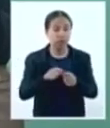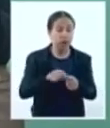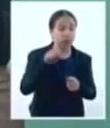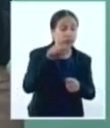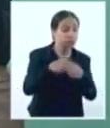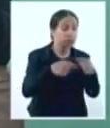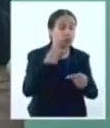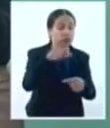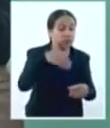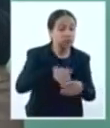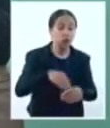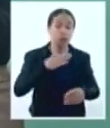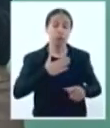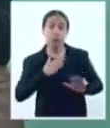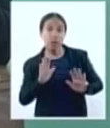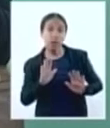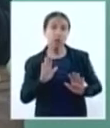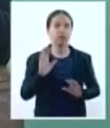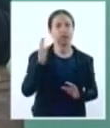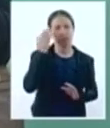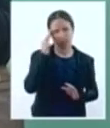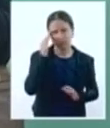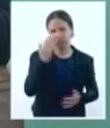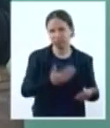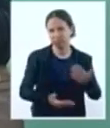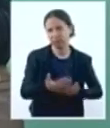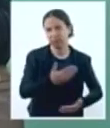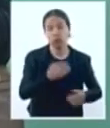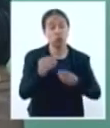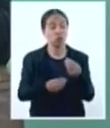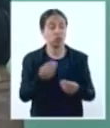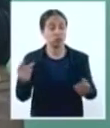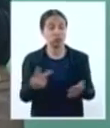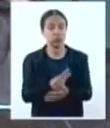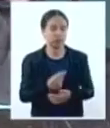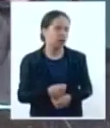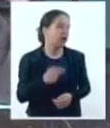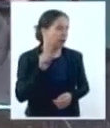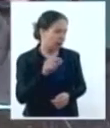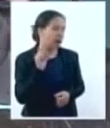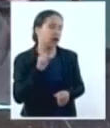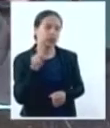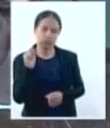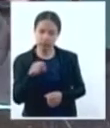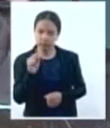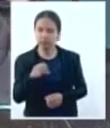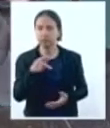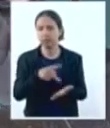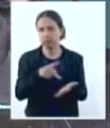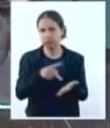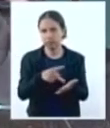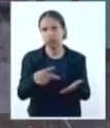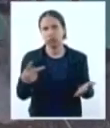Né? Parece que abre uma... Se você olhar nesse sentido, abre uma brecha para ampliar aí... Exatamente.